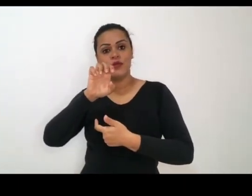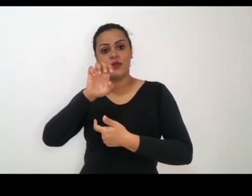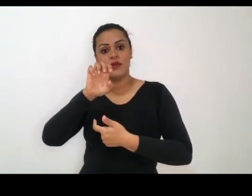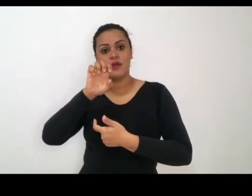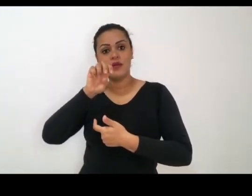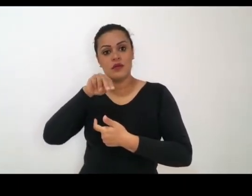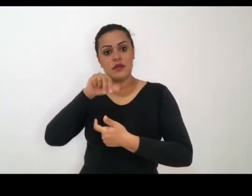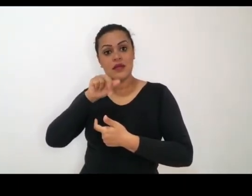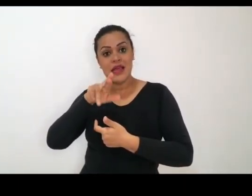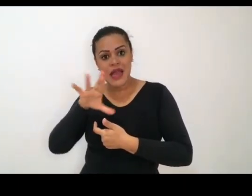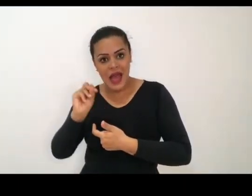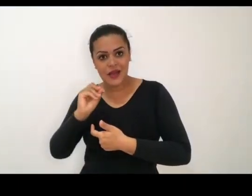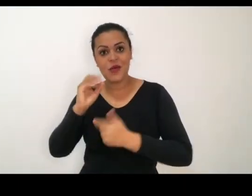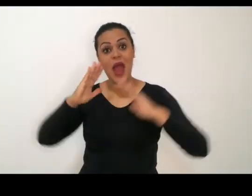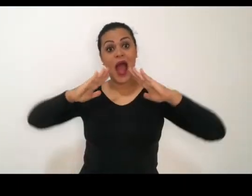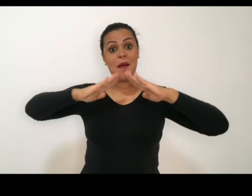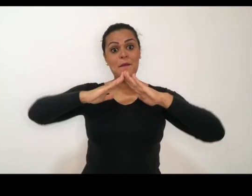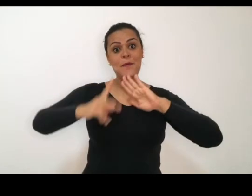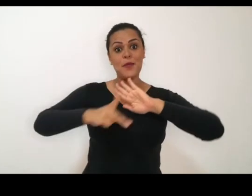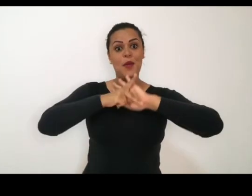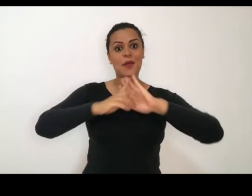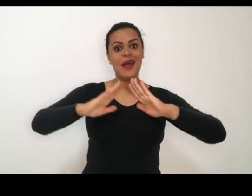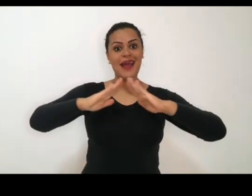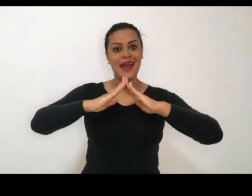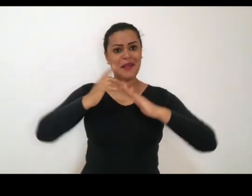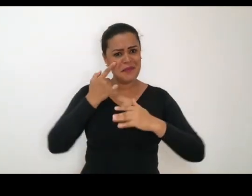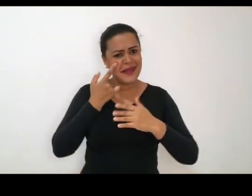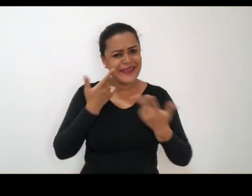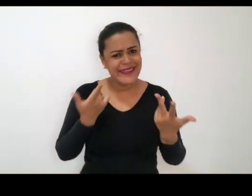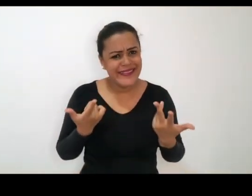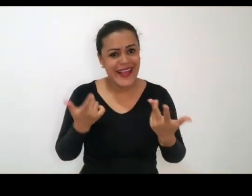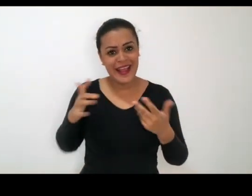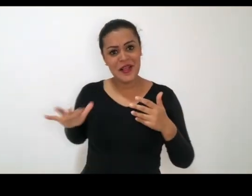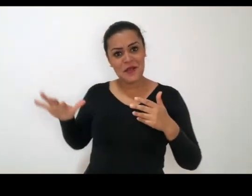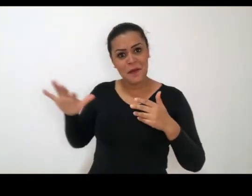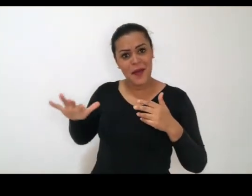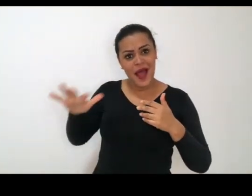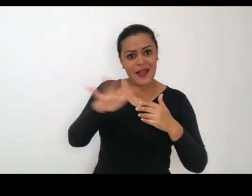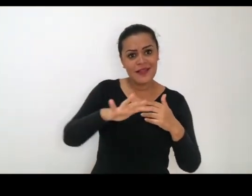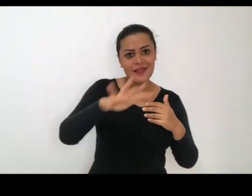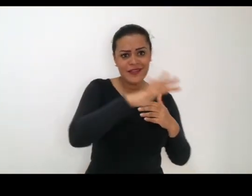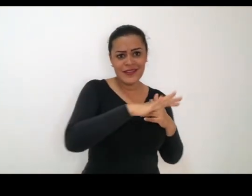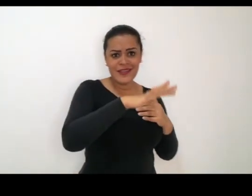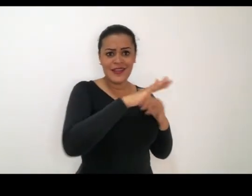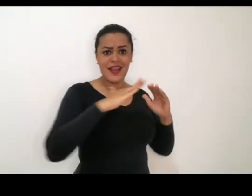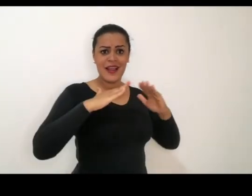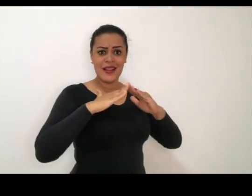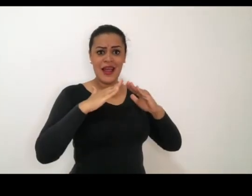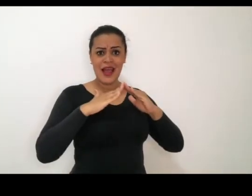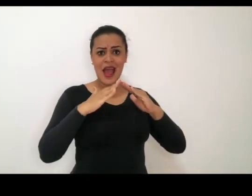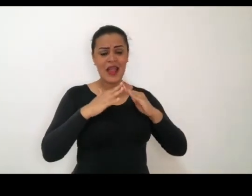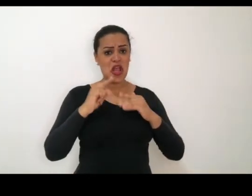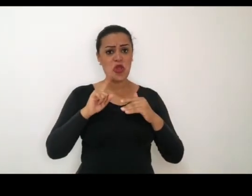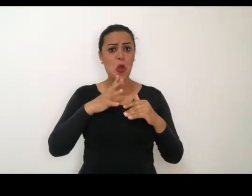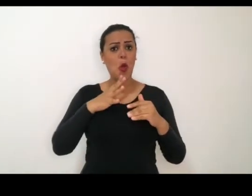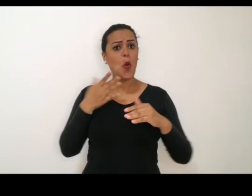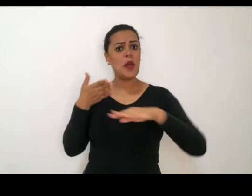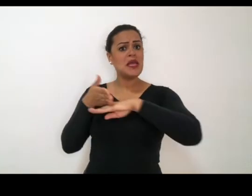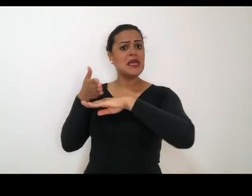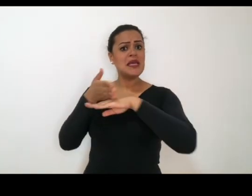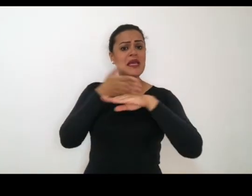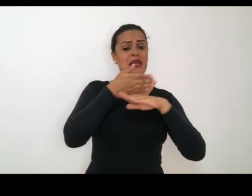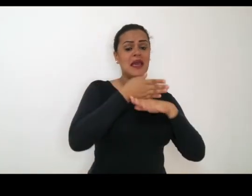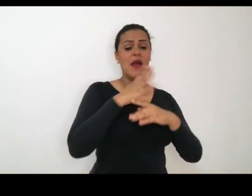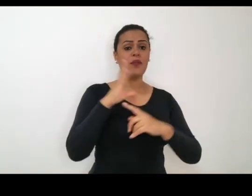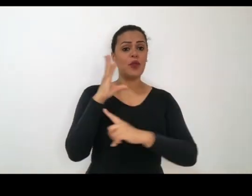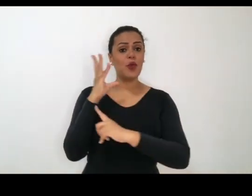tem espaços na casa que a gente não conhecia, né? Então, os artistas começaram também a se